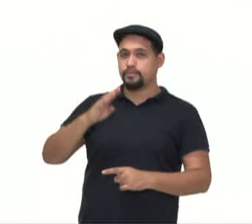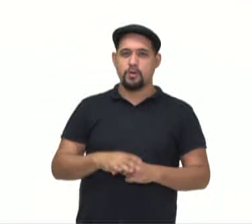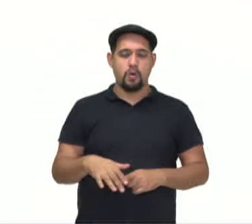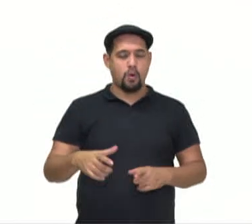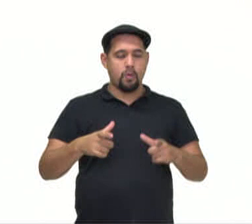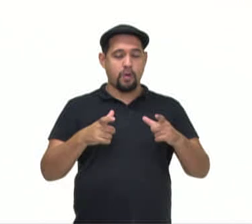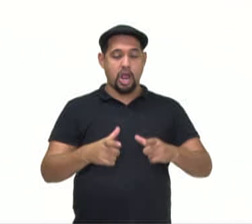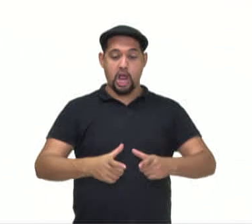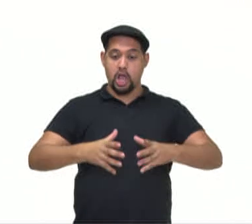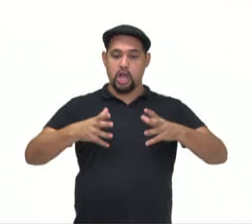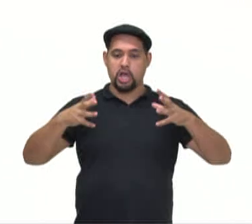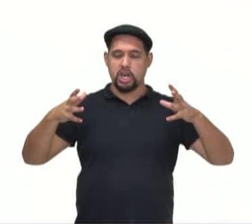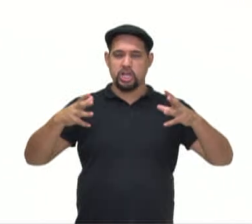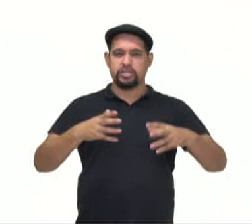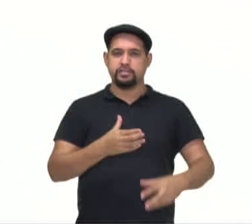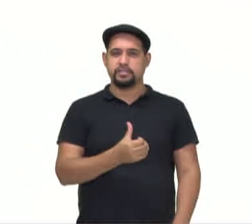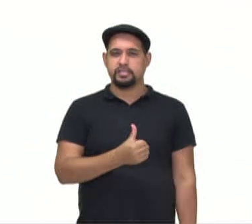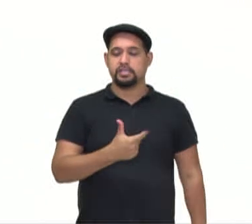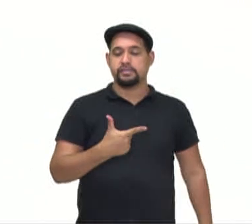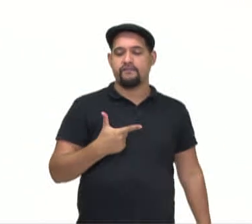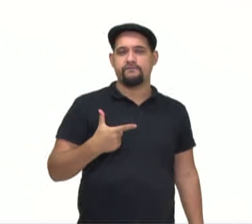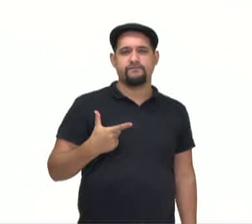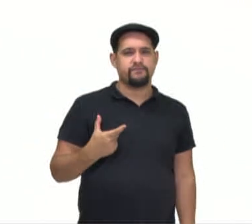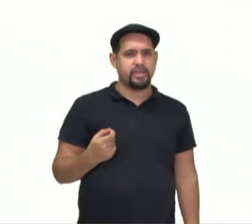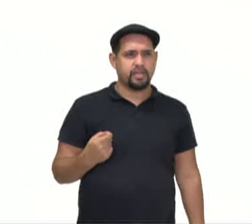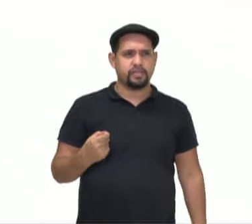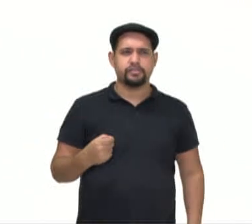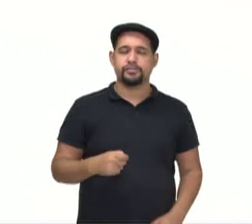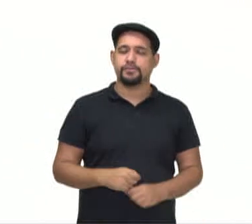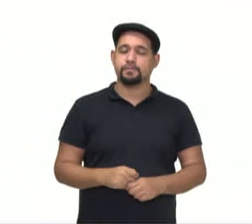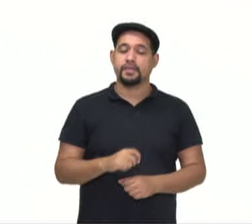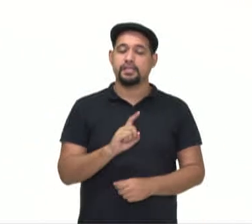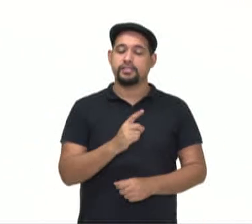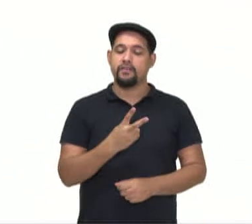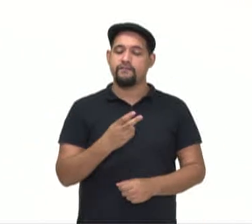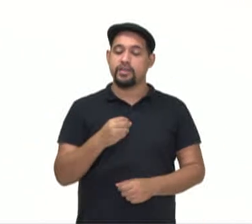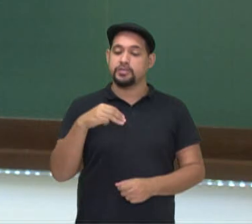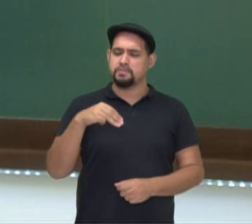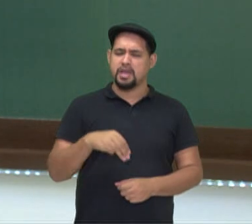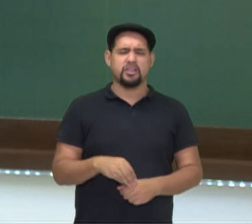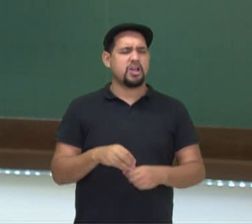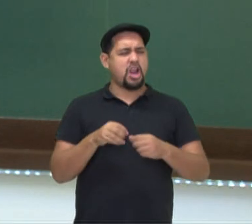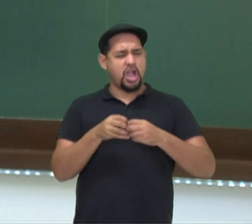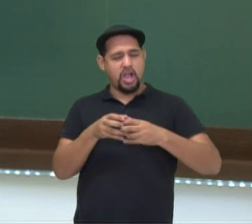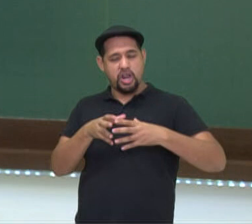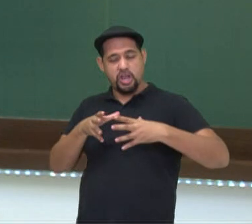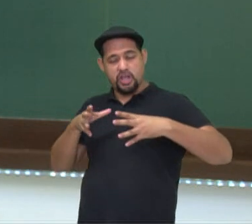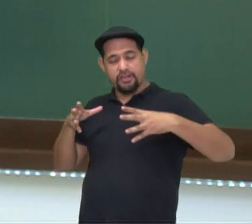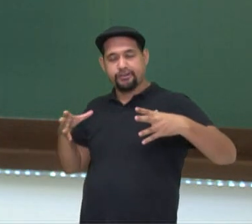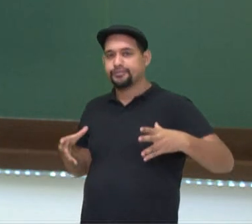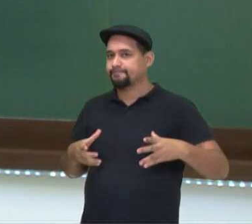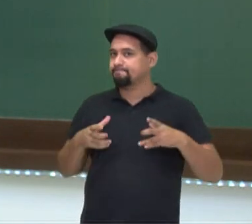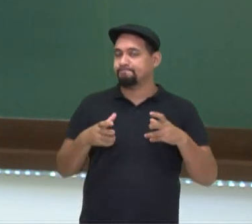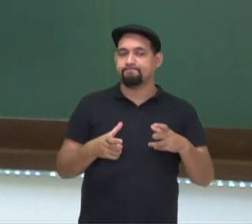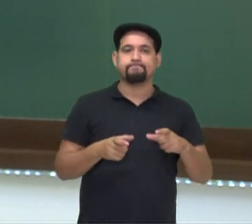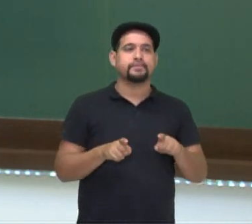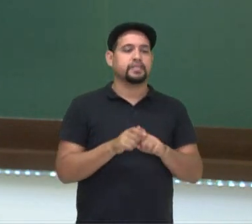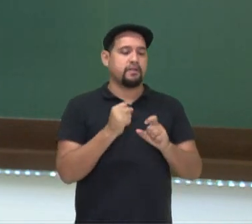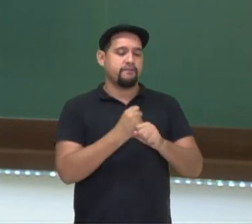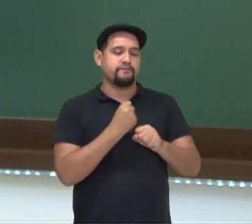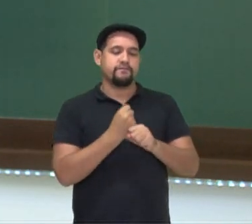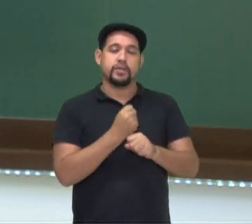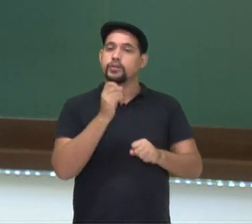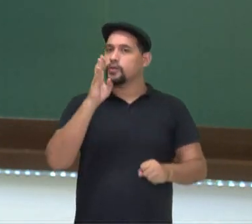enorme ao ar livre de cerca de 620 por 120 metros. Então, era muito grandioso esse local, né? Construído em